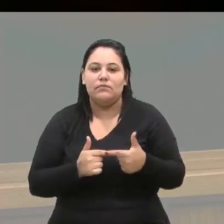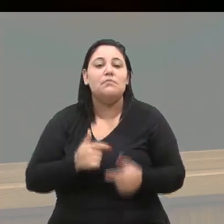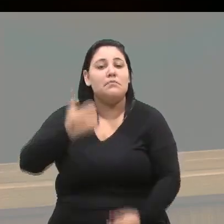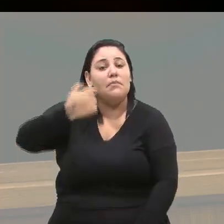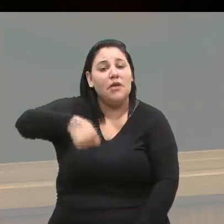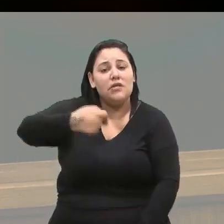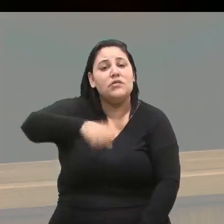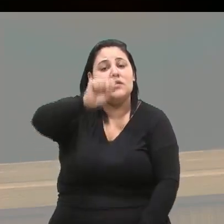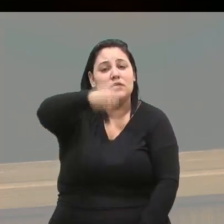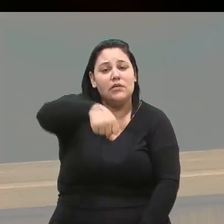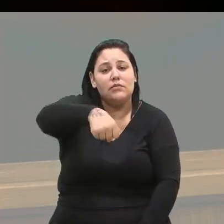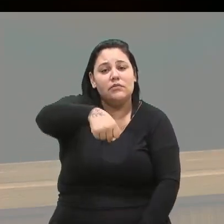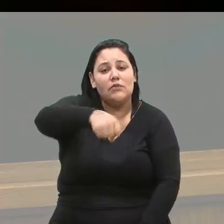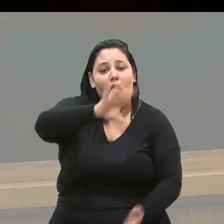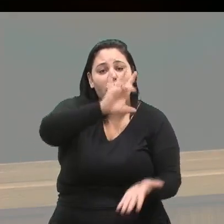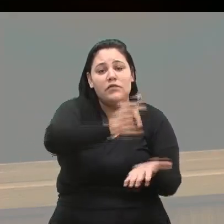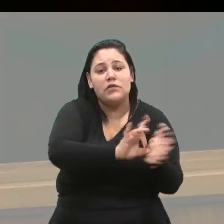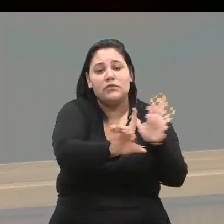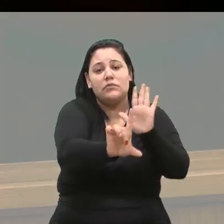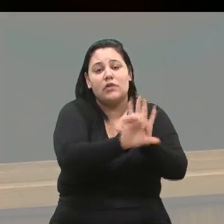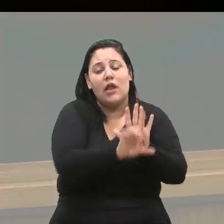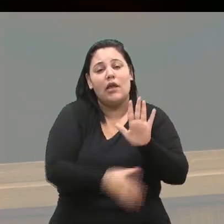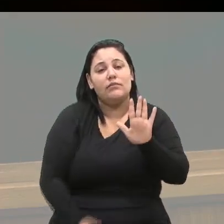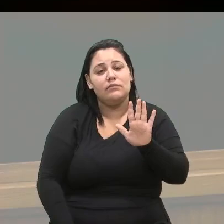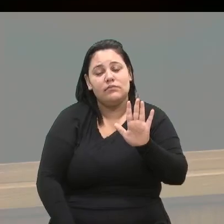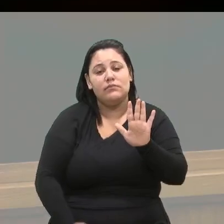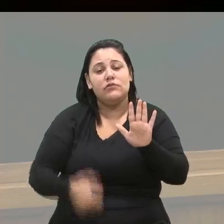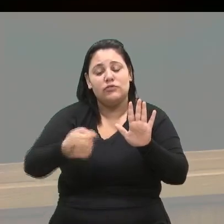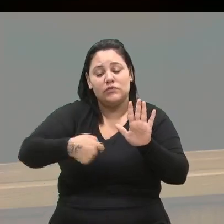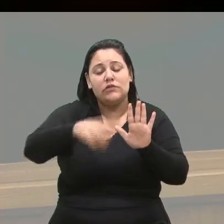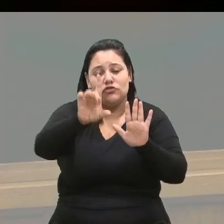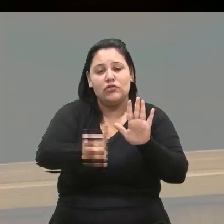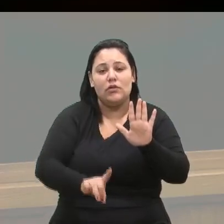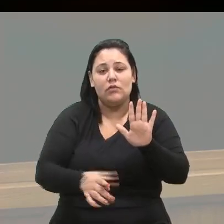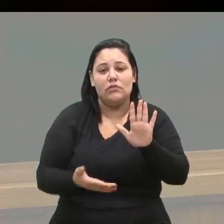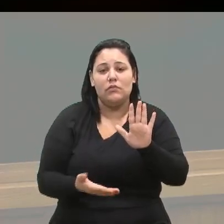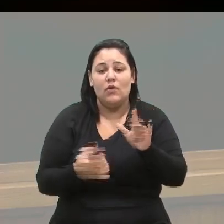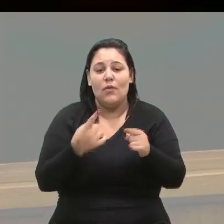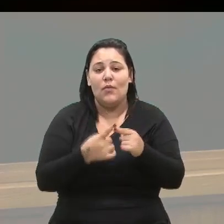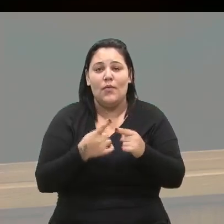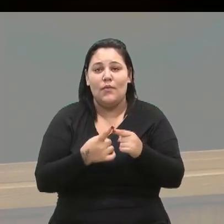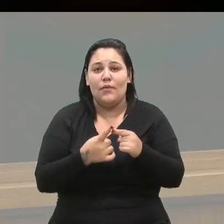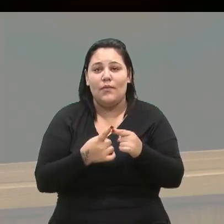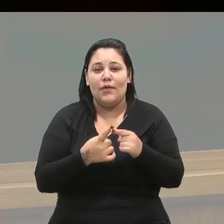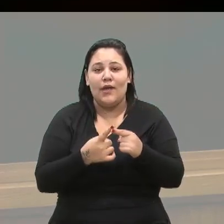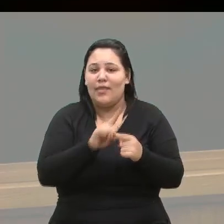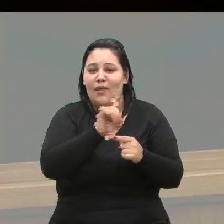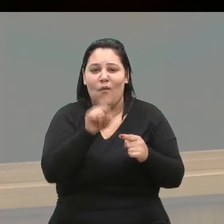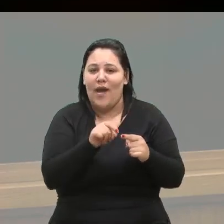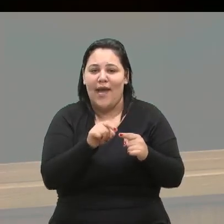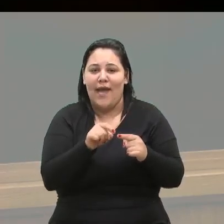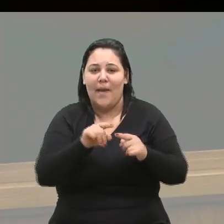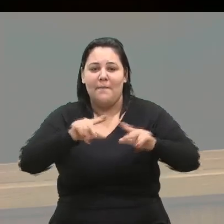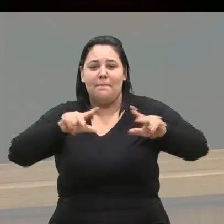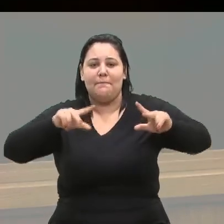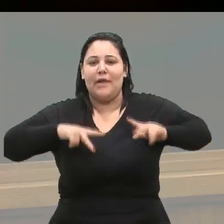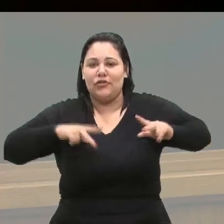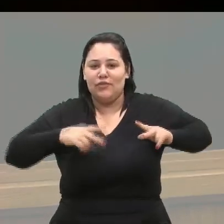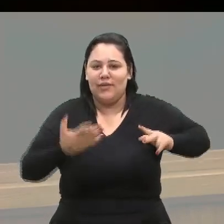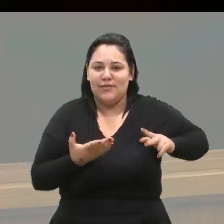sim, regulamentar direitos, sem dúvida, porque não são autônomos. Se fossem autônomos, não teriam que estar